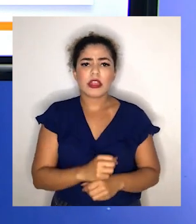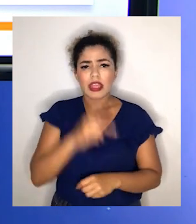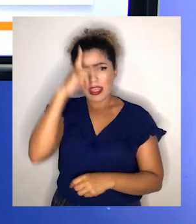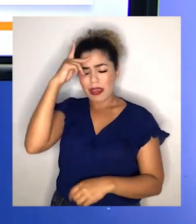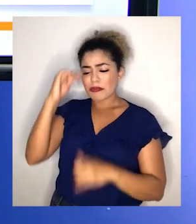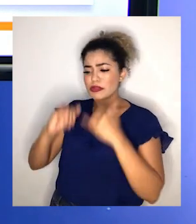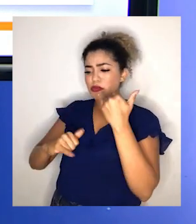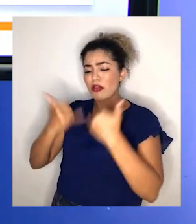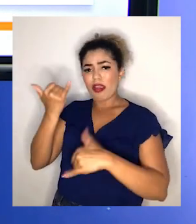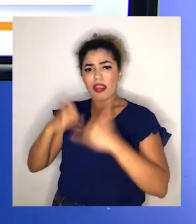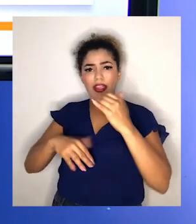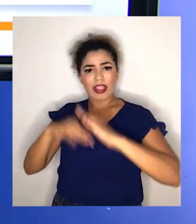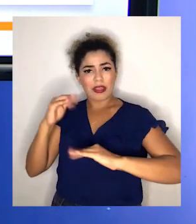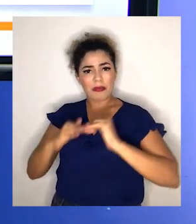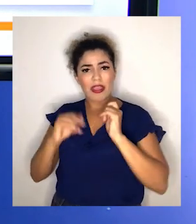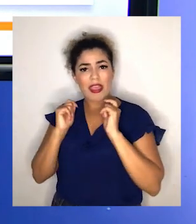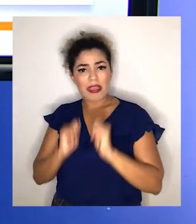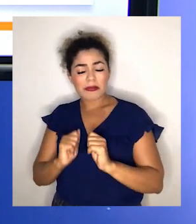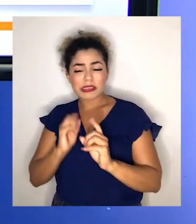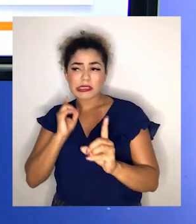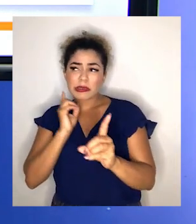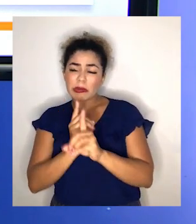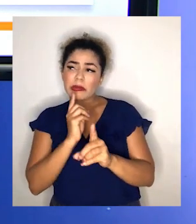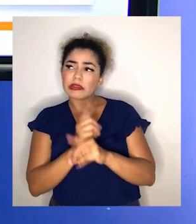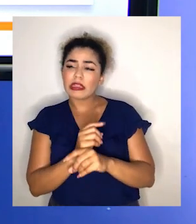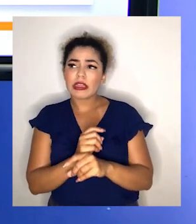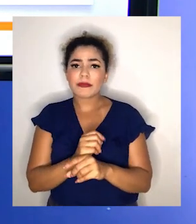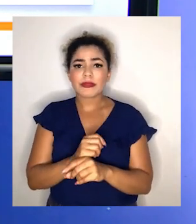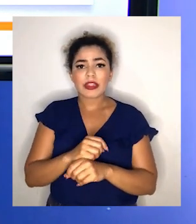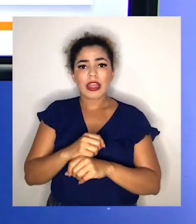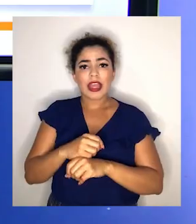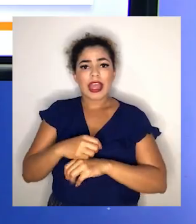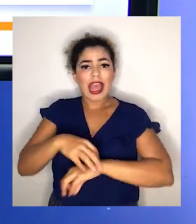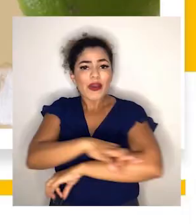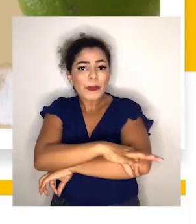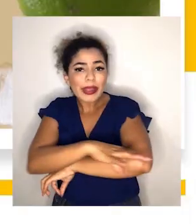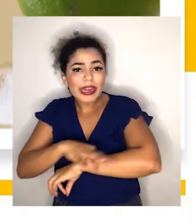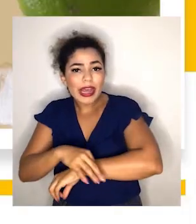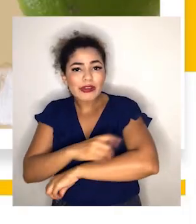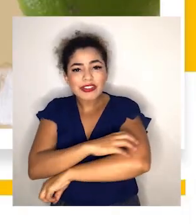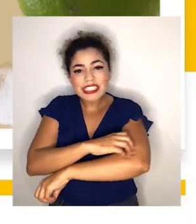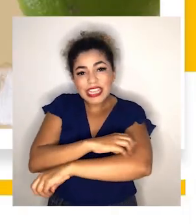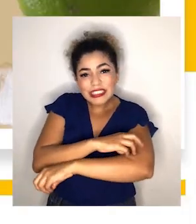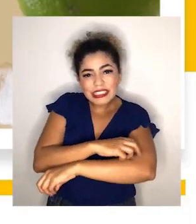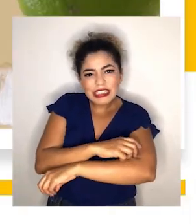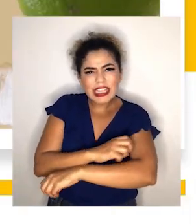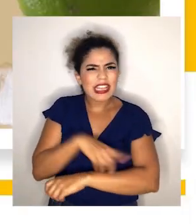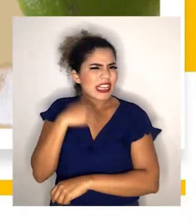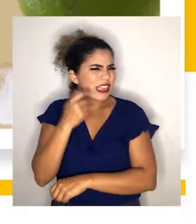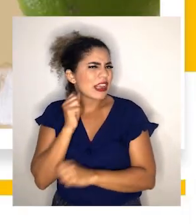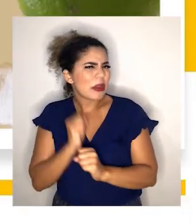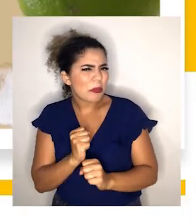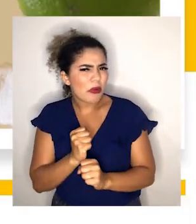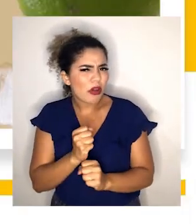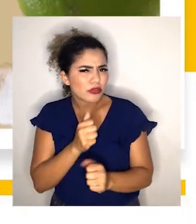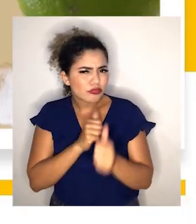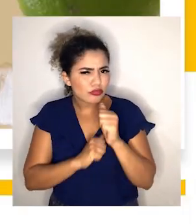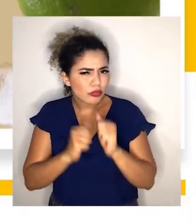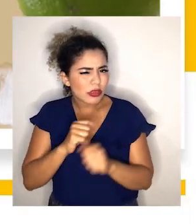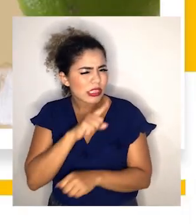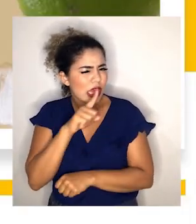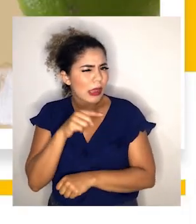E um químico que está no laboratório? Ele precisa descobrir determinada acidez de um produto. Será que ele pode consumir?